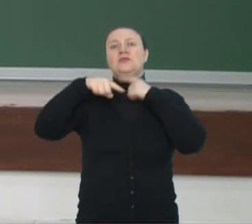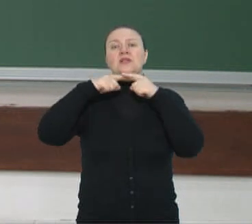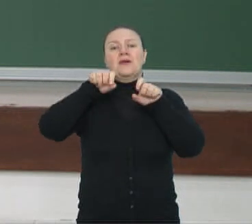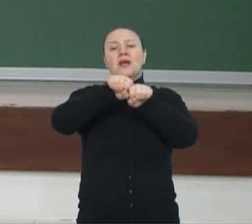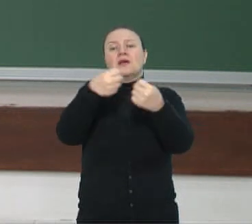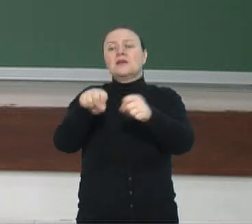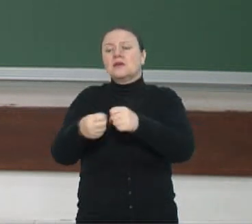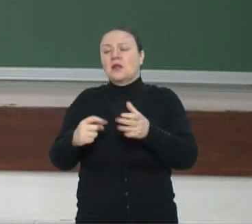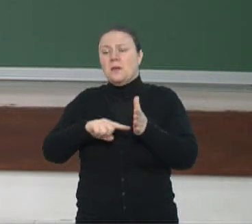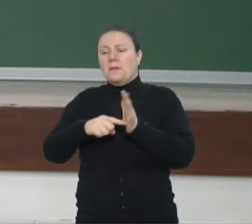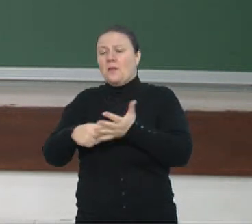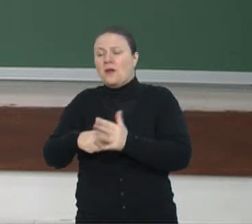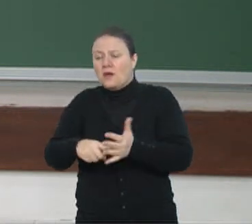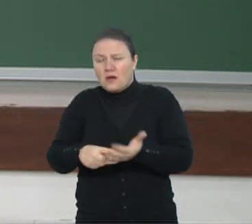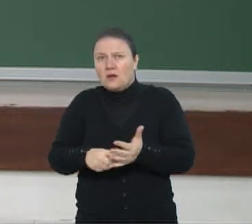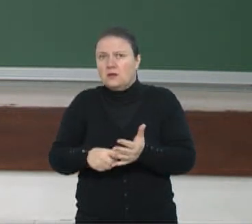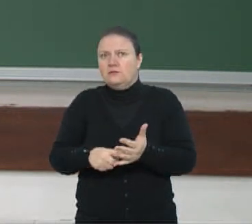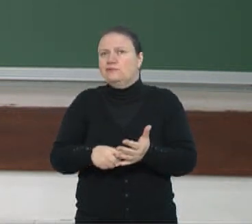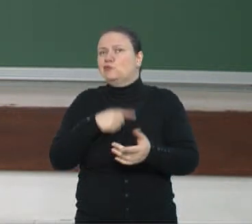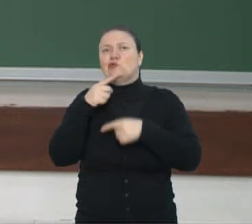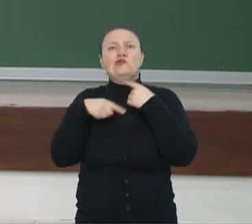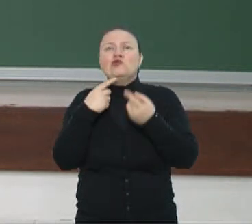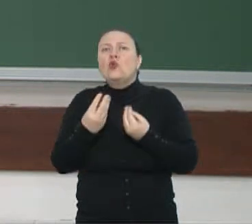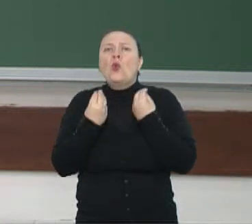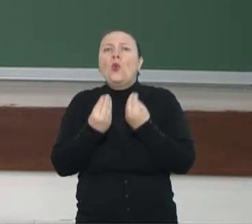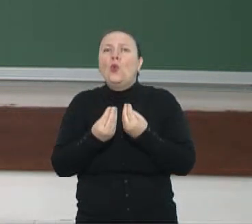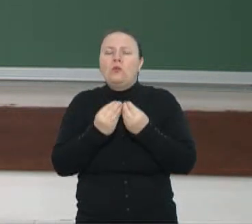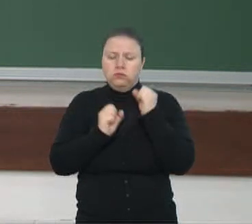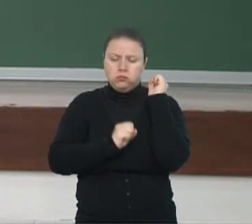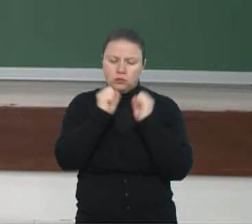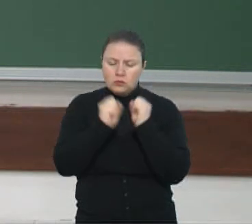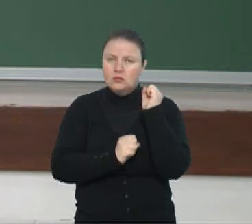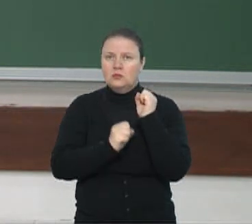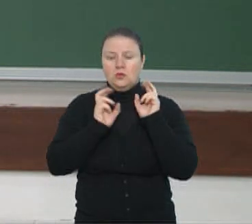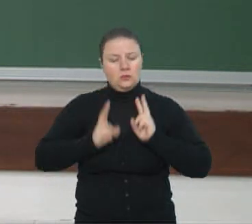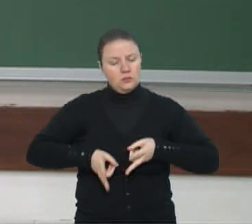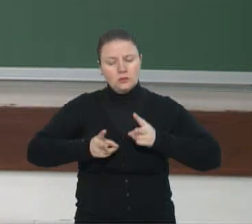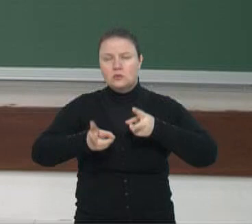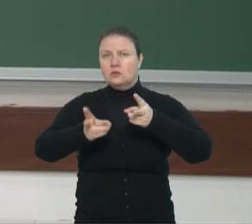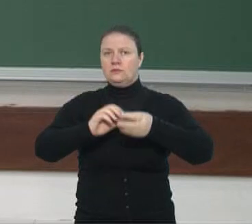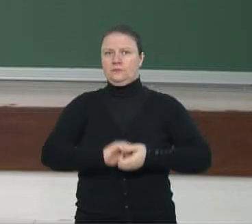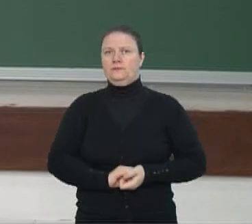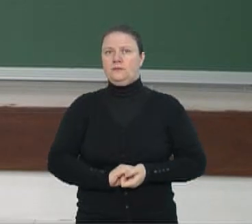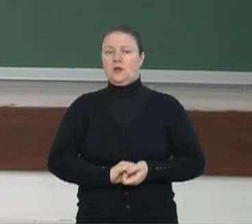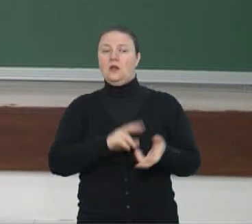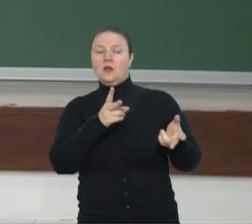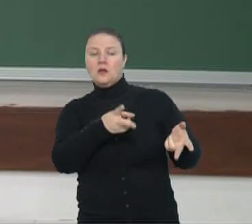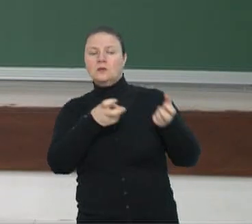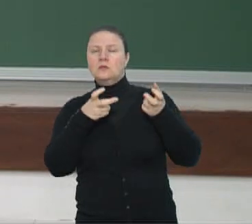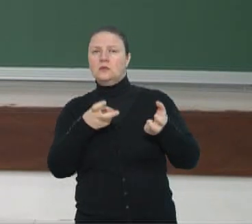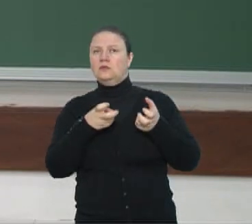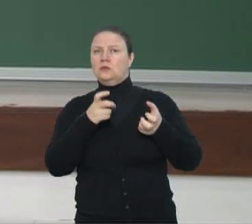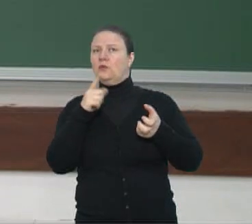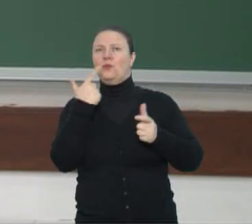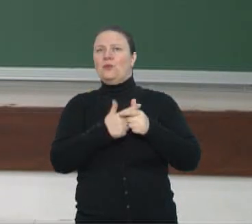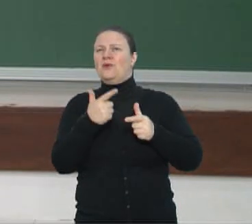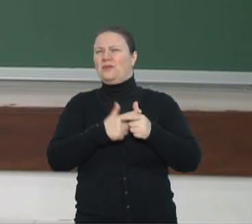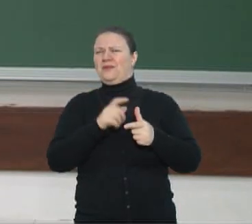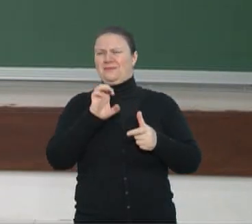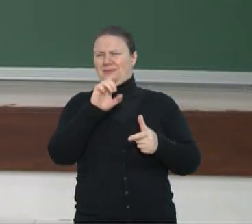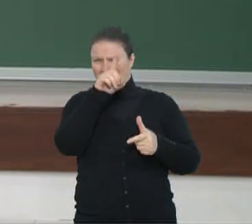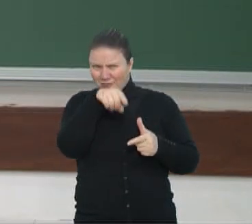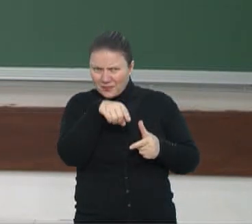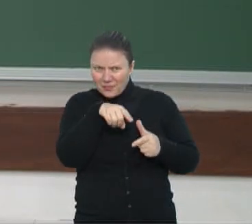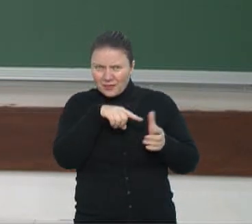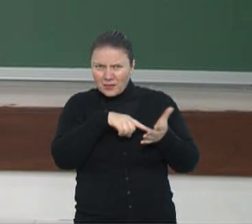máquina achando que ia viver sem máquina. As máquinas iam continuar existindo. E daí eles vão perceber que o problema não é a máquina. O problema é